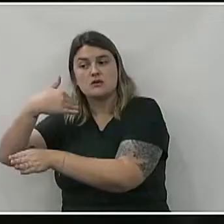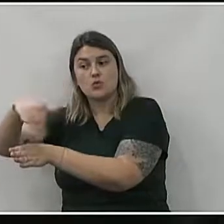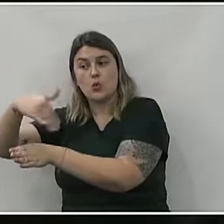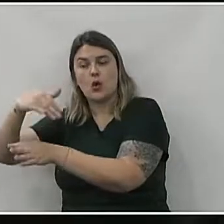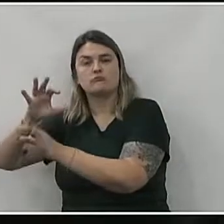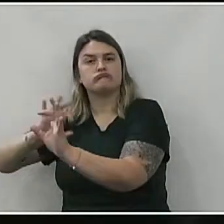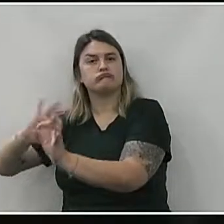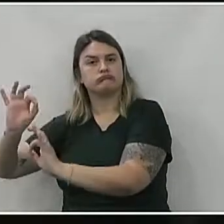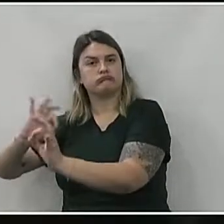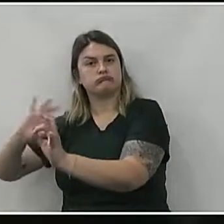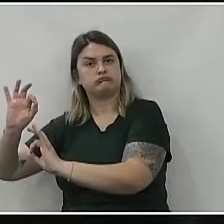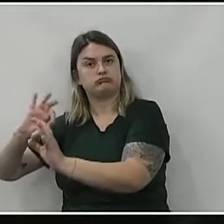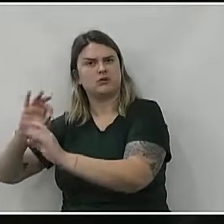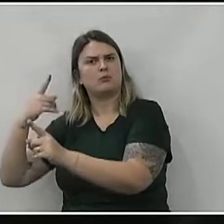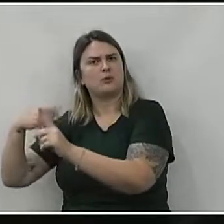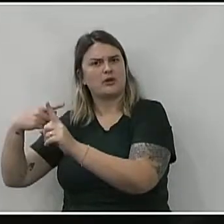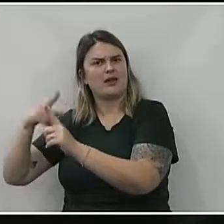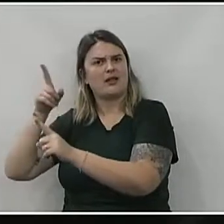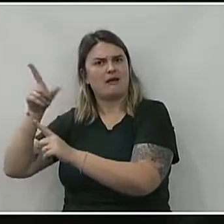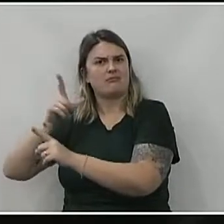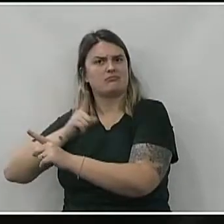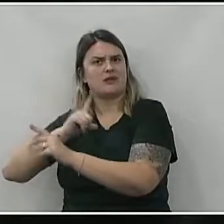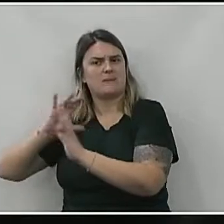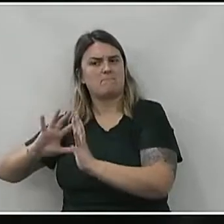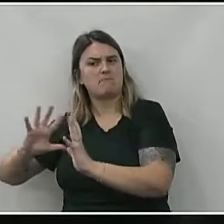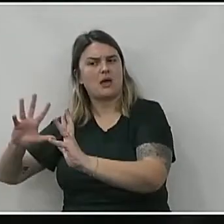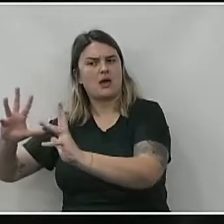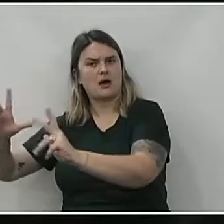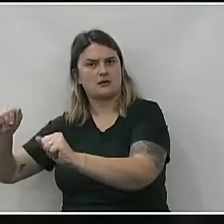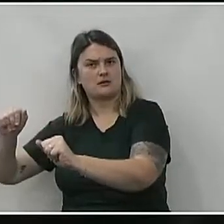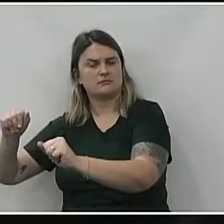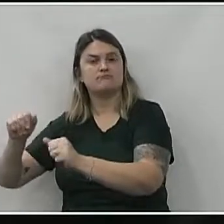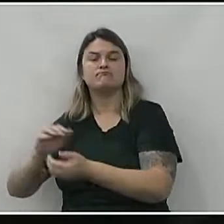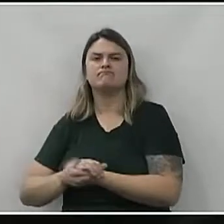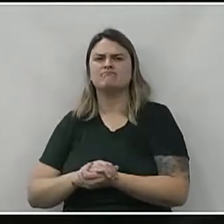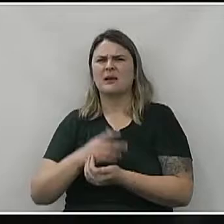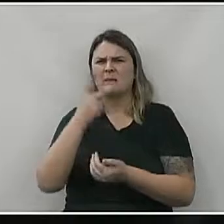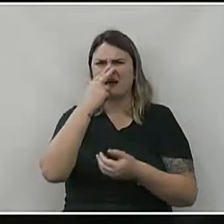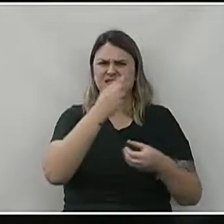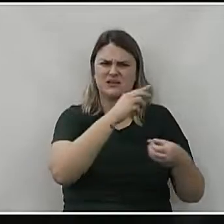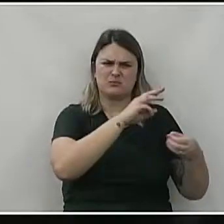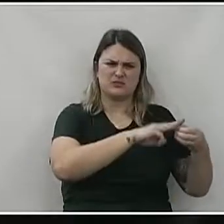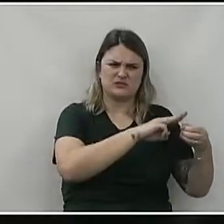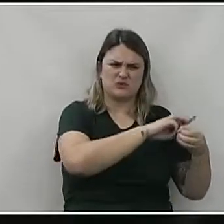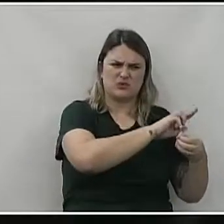arrumadas. Por quê? Porque lá tem máquinas. Daí, fica uma coisa muito